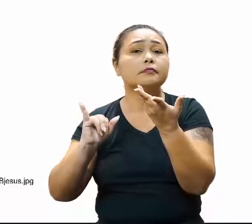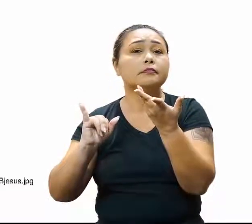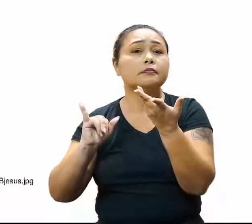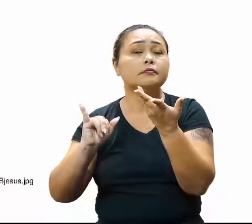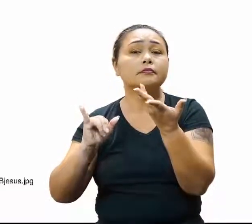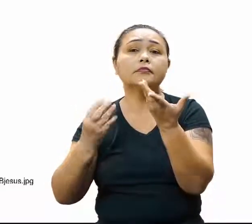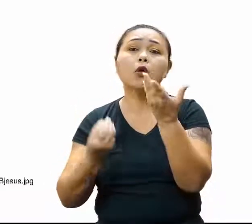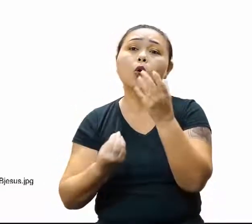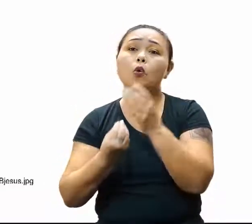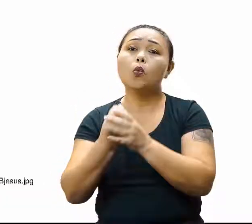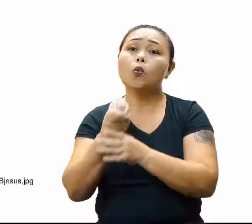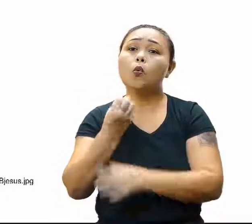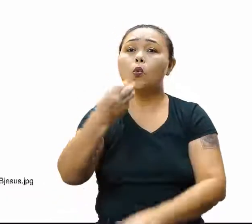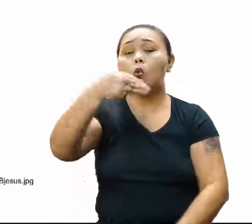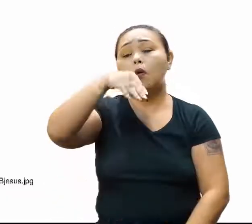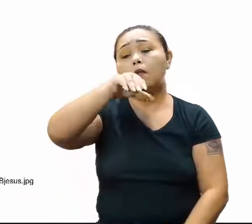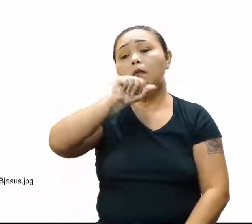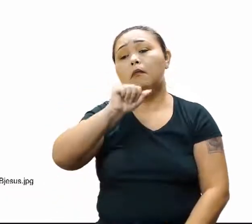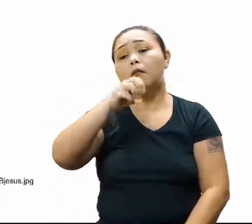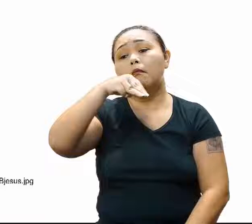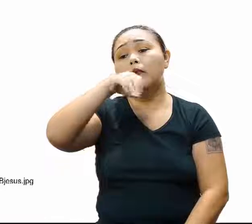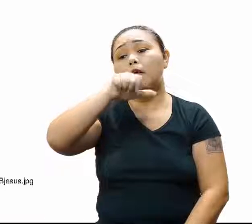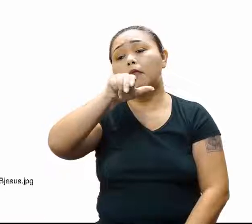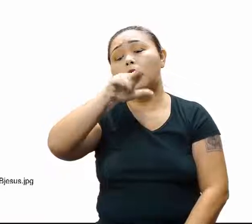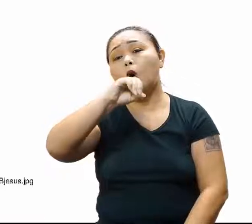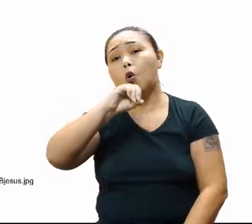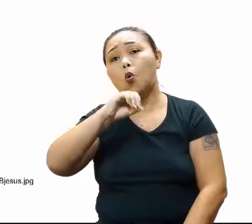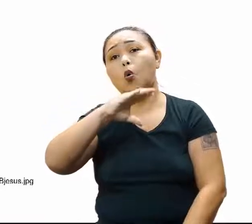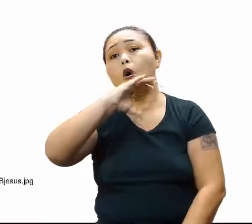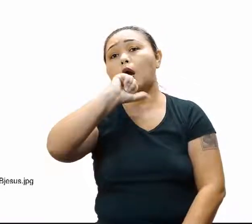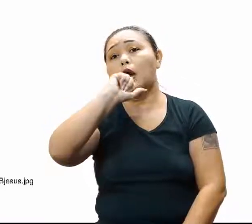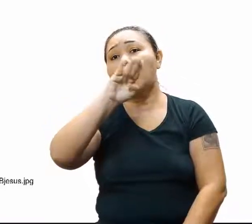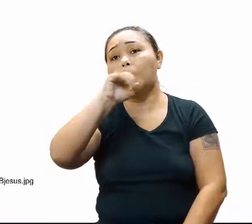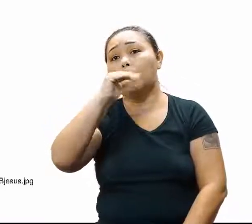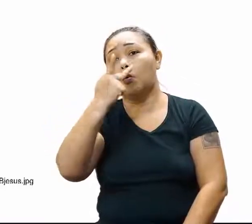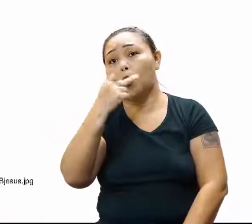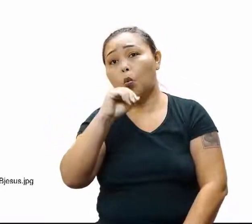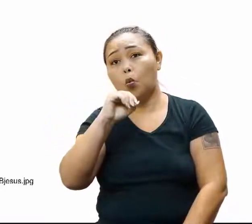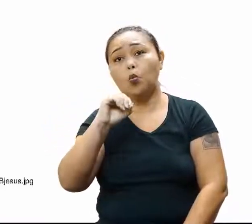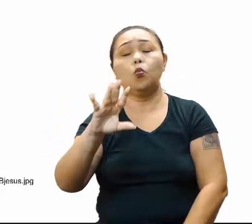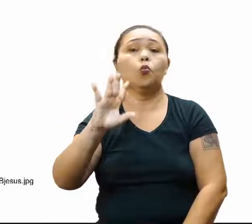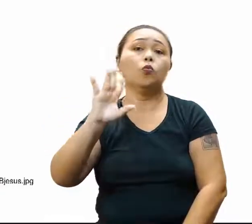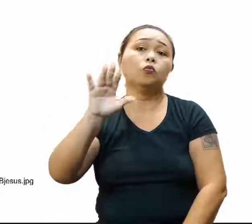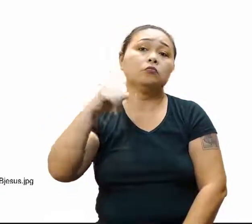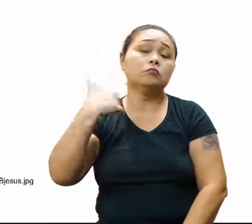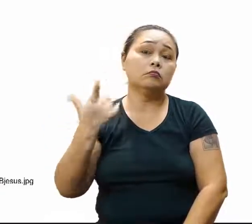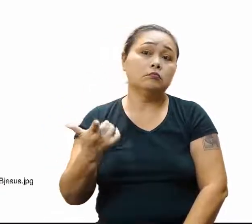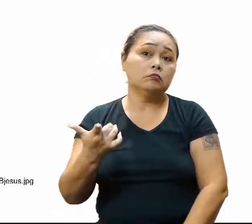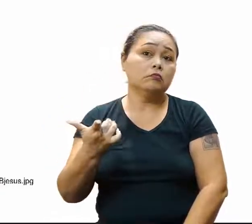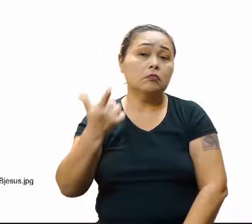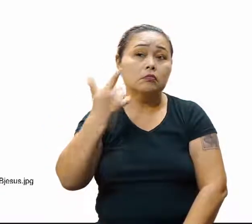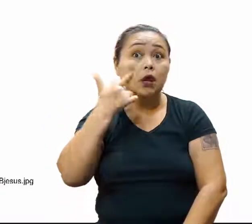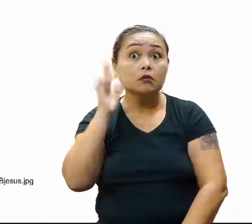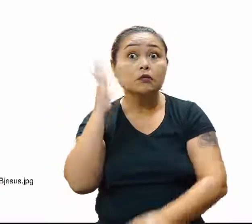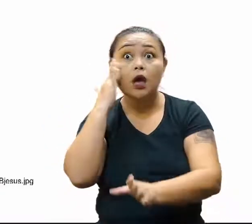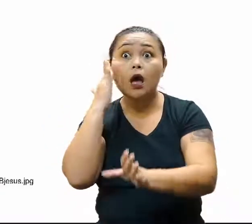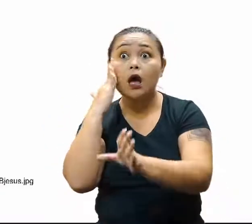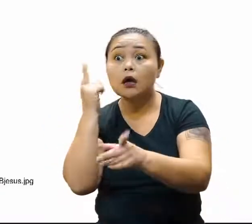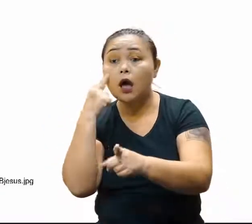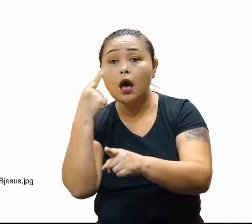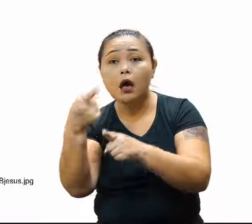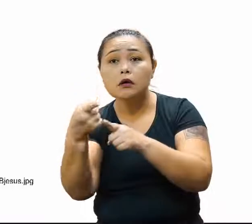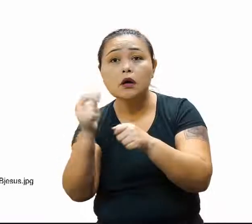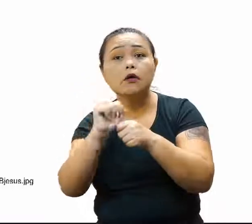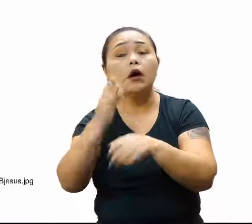de mameluco, cafuso, caboclo e etc. Mas você já identifica o